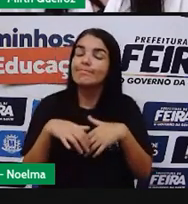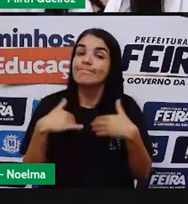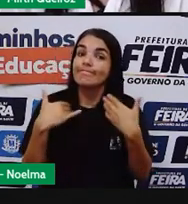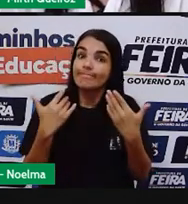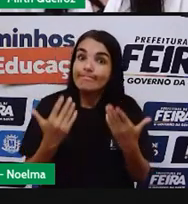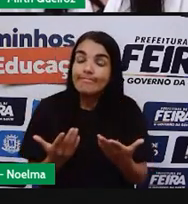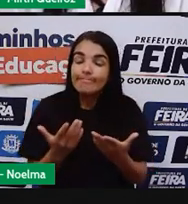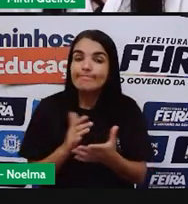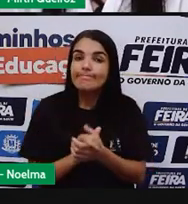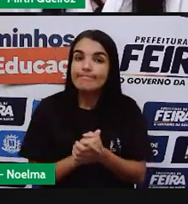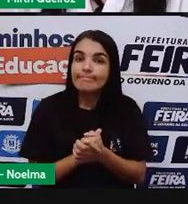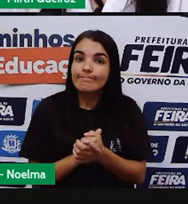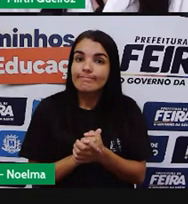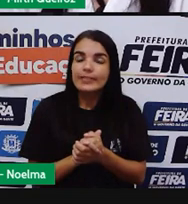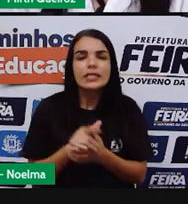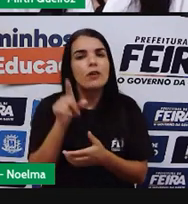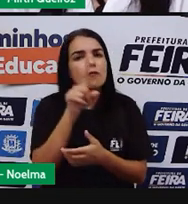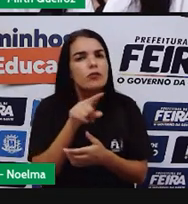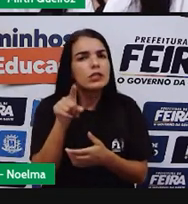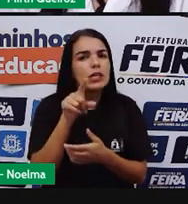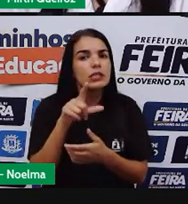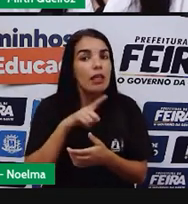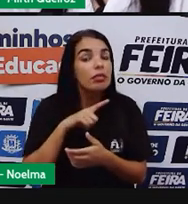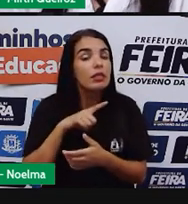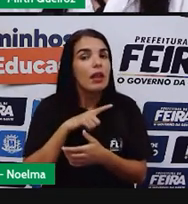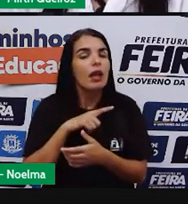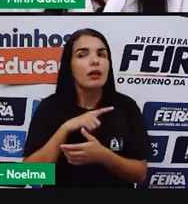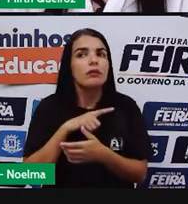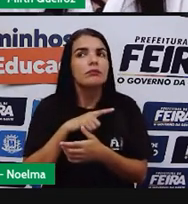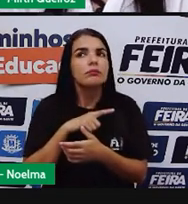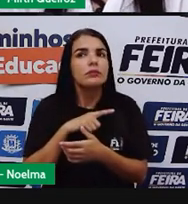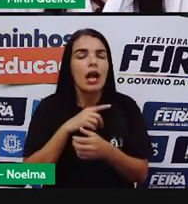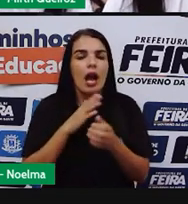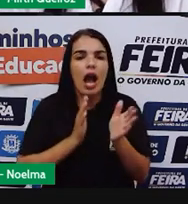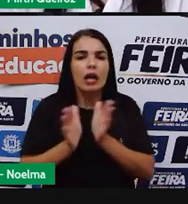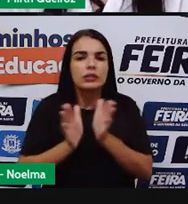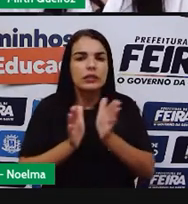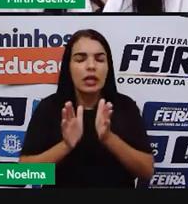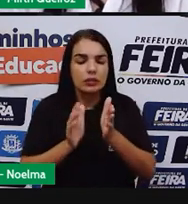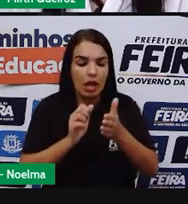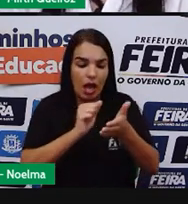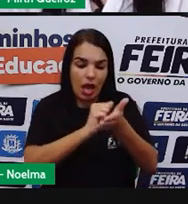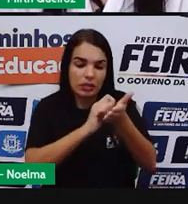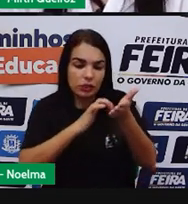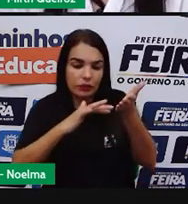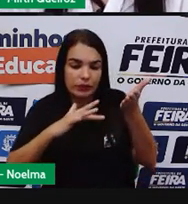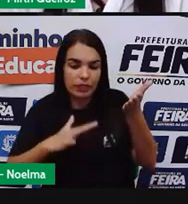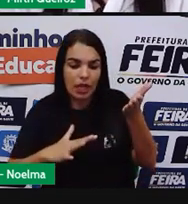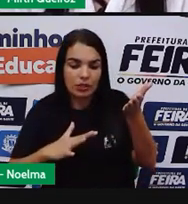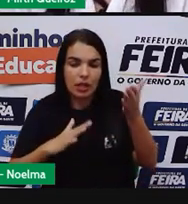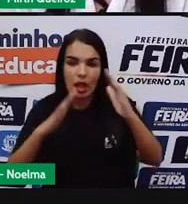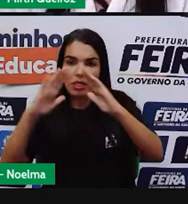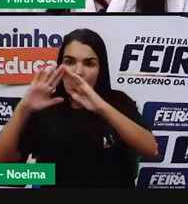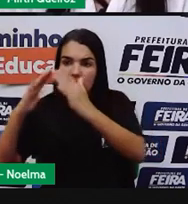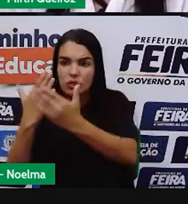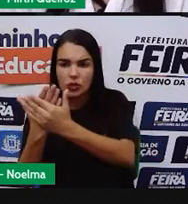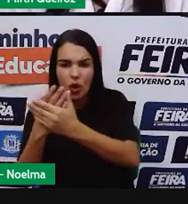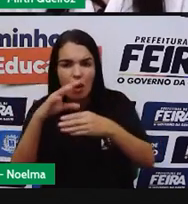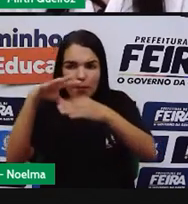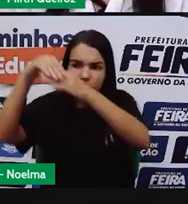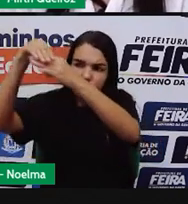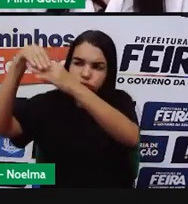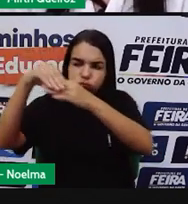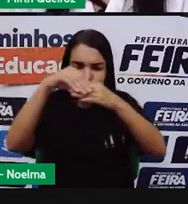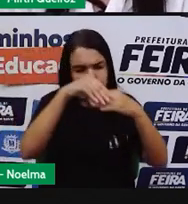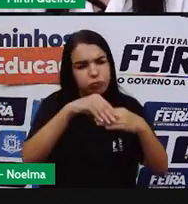aulas? Vocês tiveram acesso às atividades nas escolas, para pegar as escolas